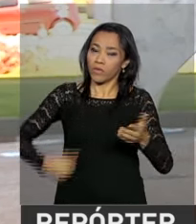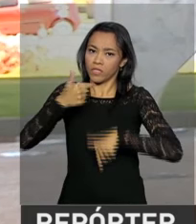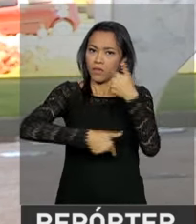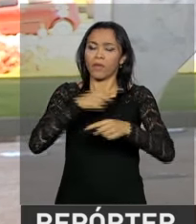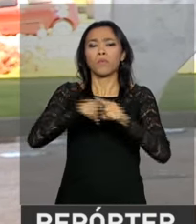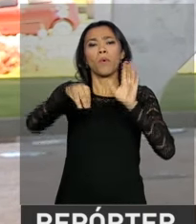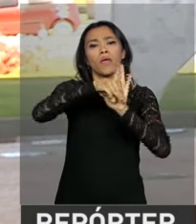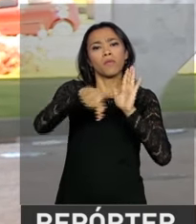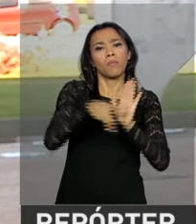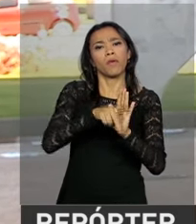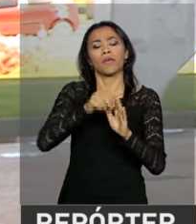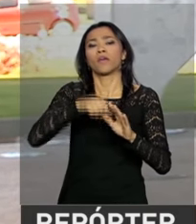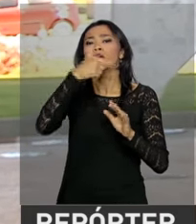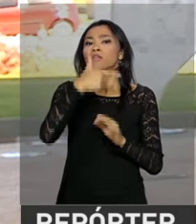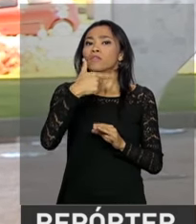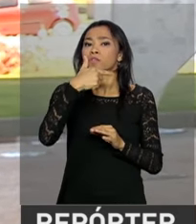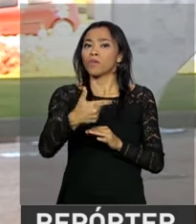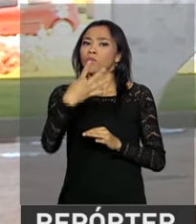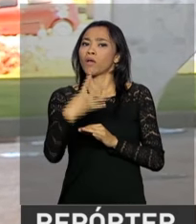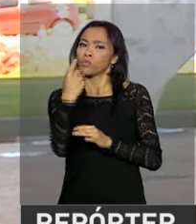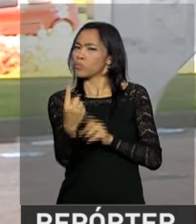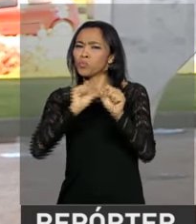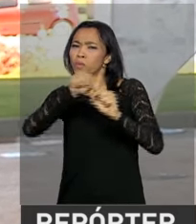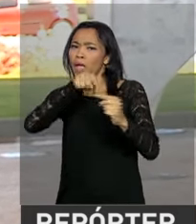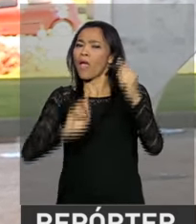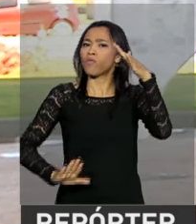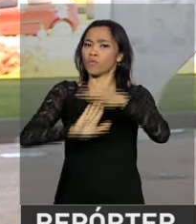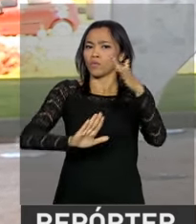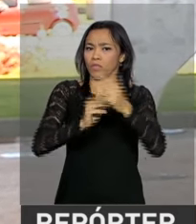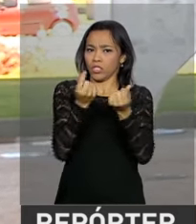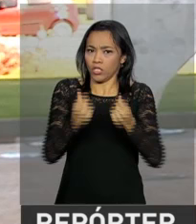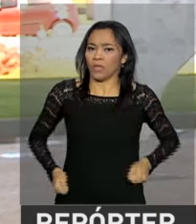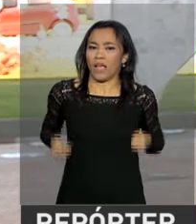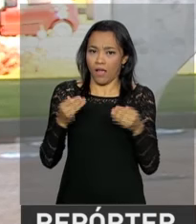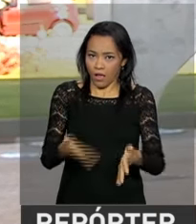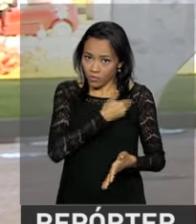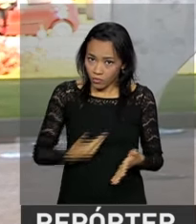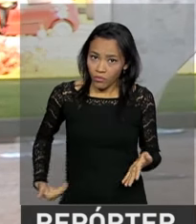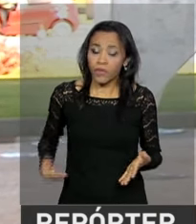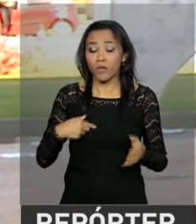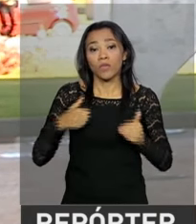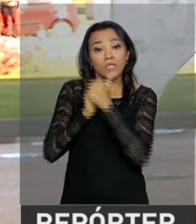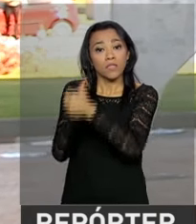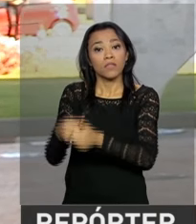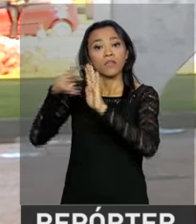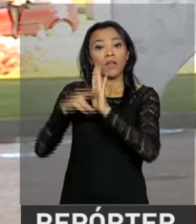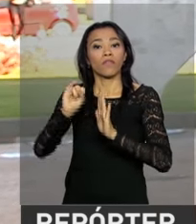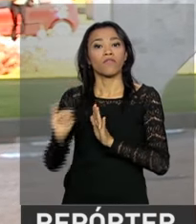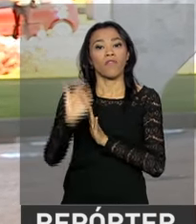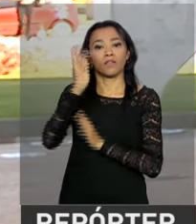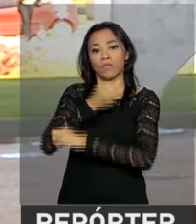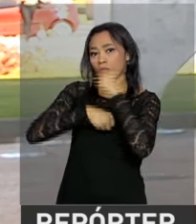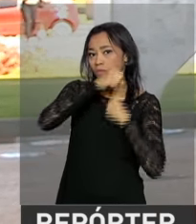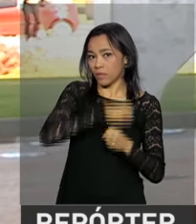emenda à Constituição 241. É aquela proposta que coloca um teto para o aumento dos gastos, de acordo com a inflação do ano anterior.